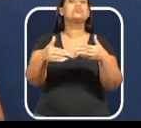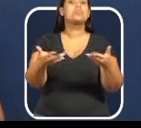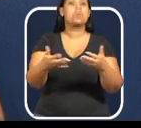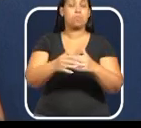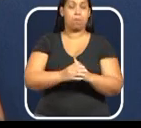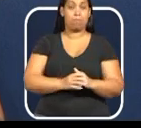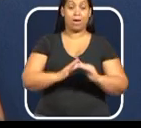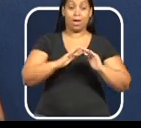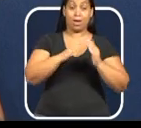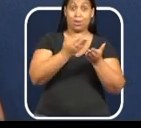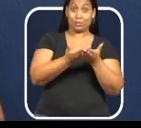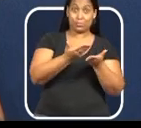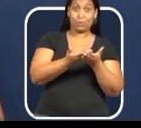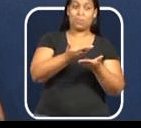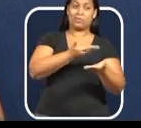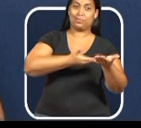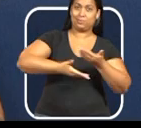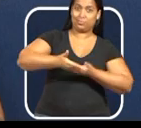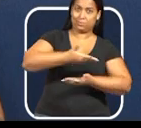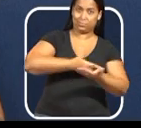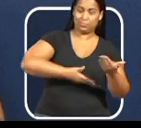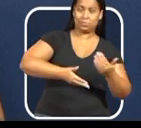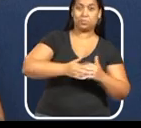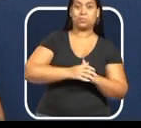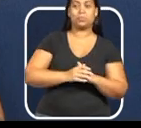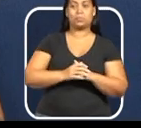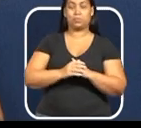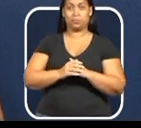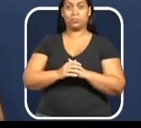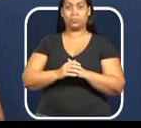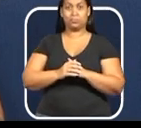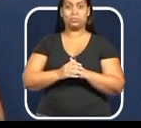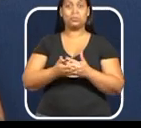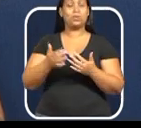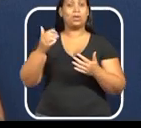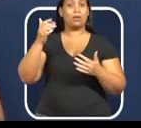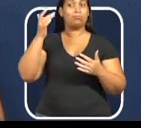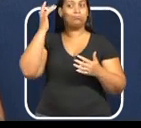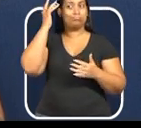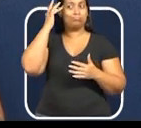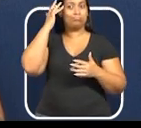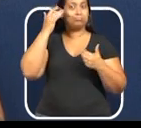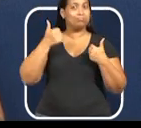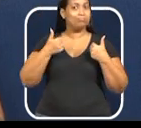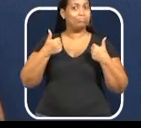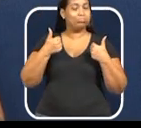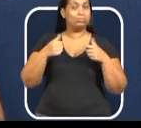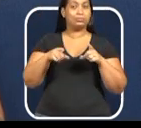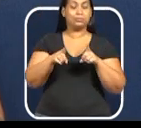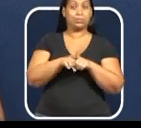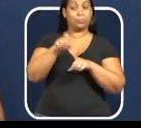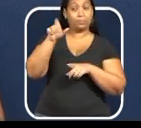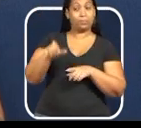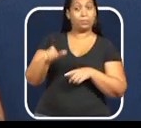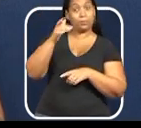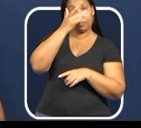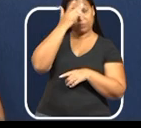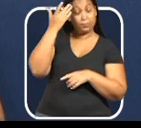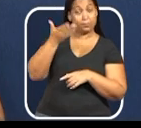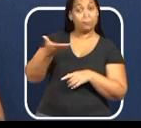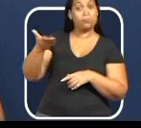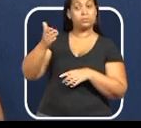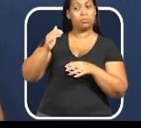uma escola que trabalhe as relações, que produza saúde mental, que produza sujeitos que